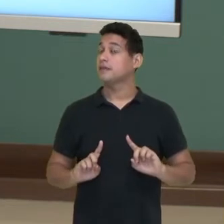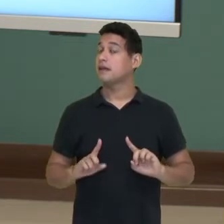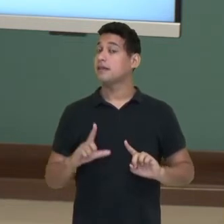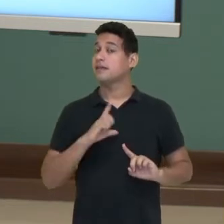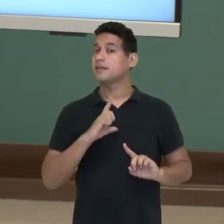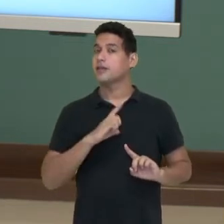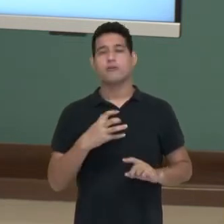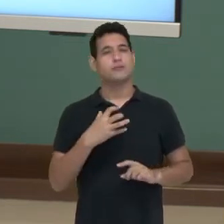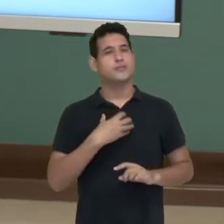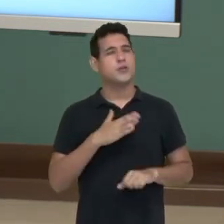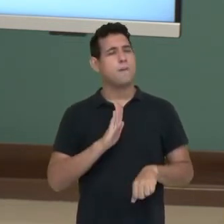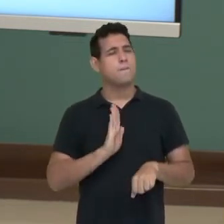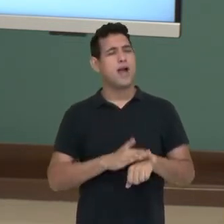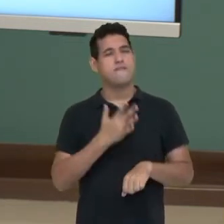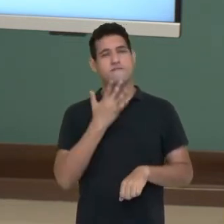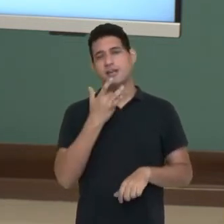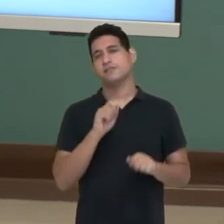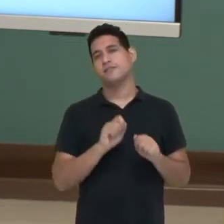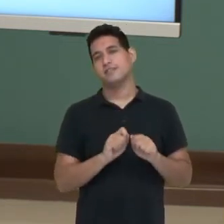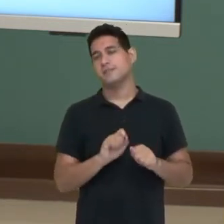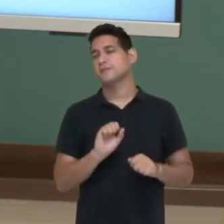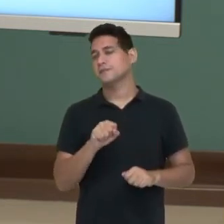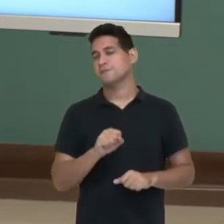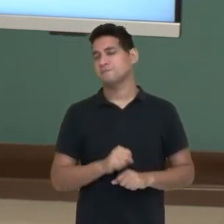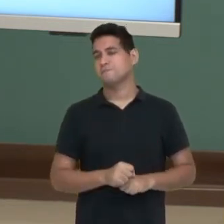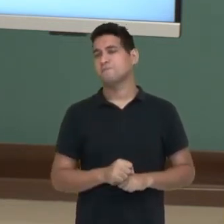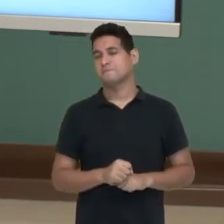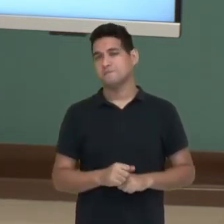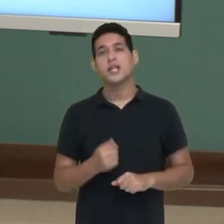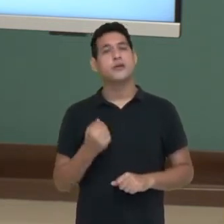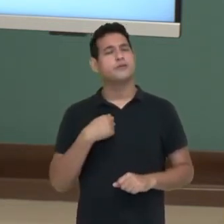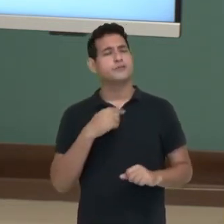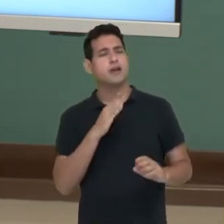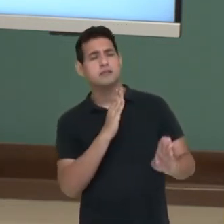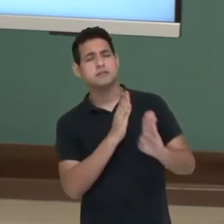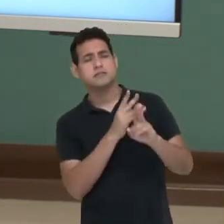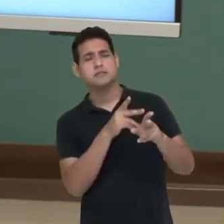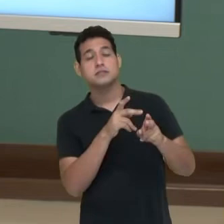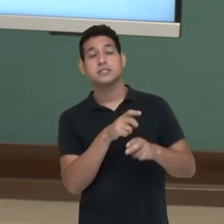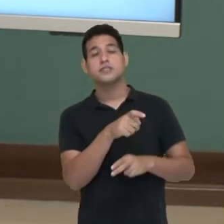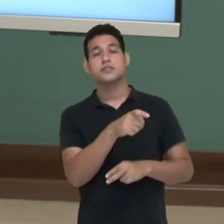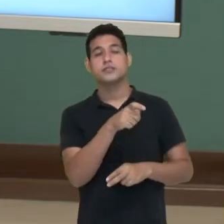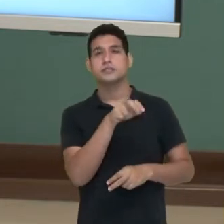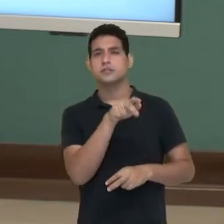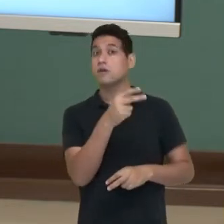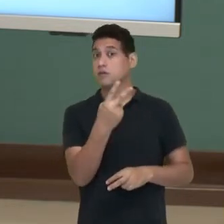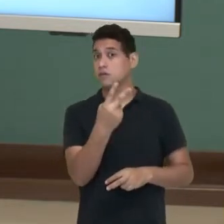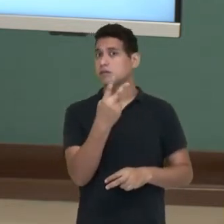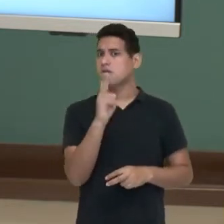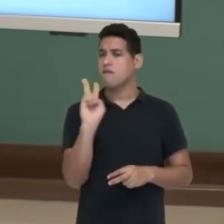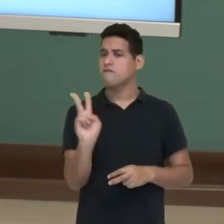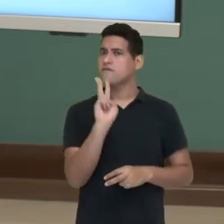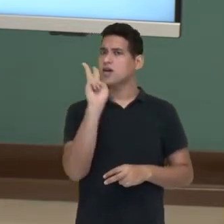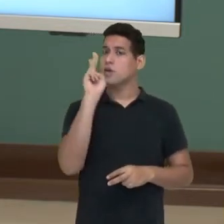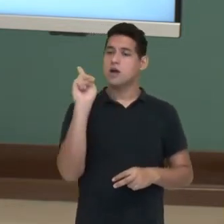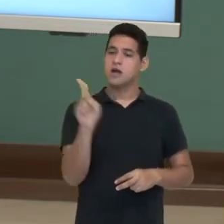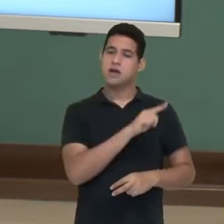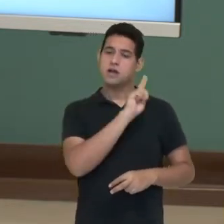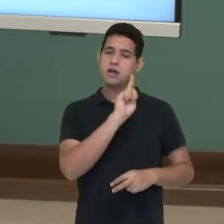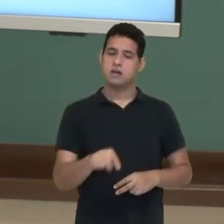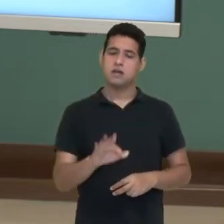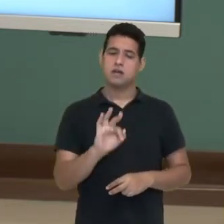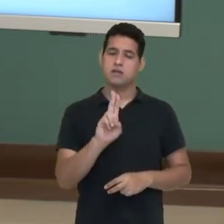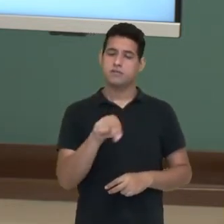forma mais fácil de fazer esse gráfico. Eu já achei o x igual a 2, que é o valor onde se anula a